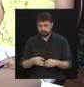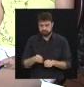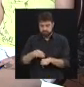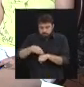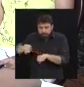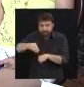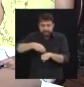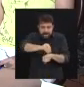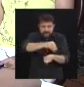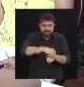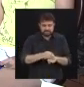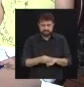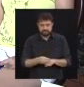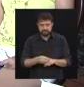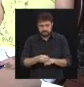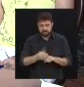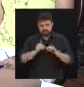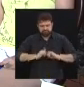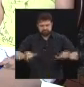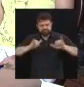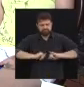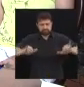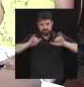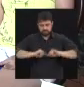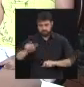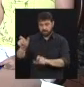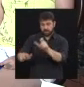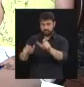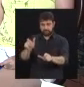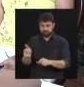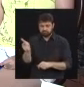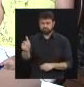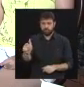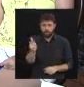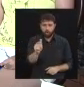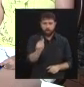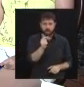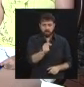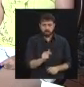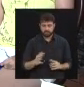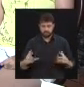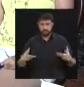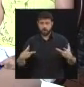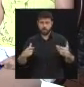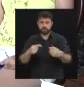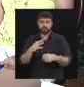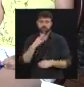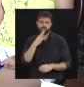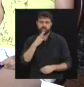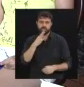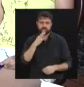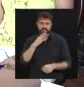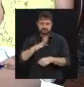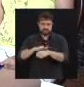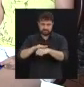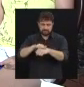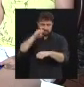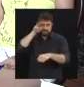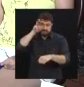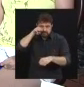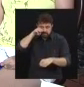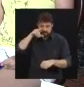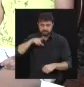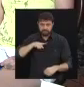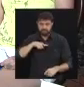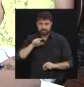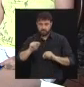para trazer realmente a informação a outras pessoas, né, para que elas conheçam que a síndrome tem